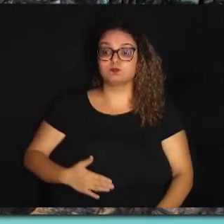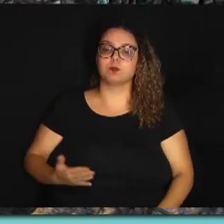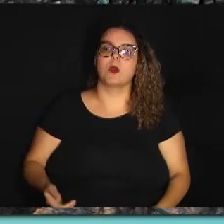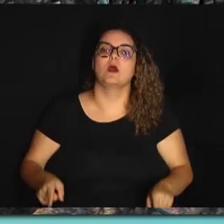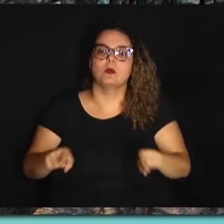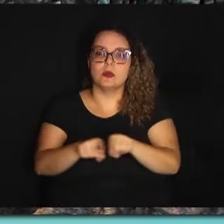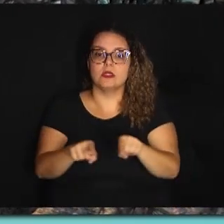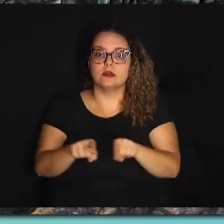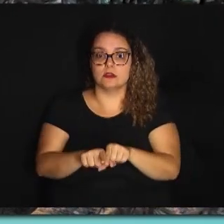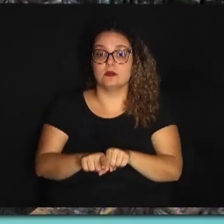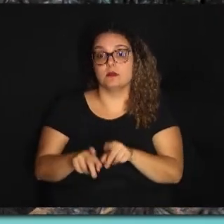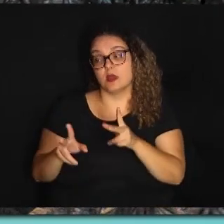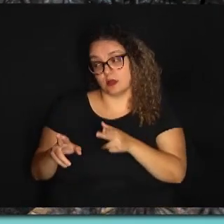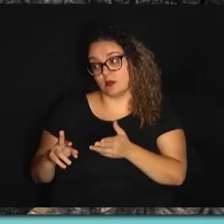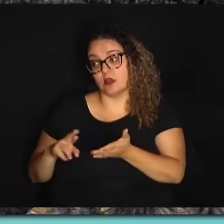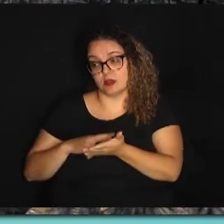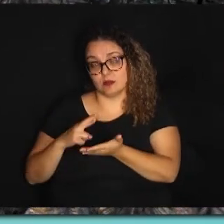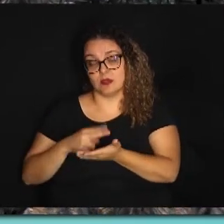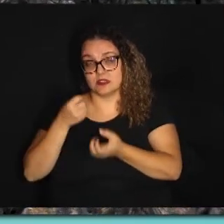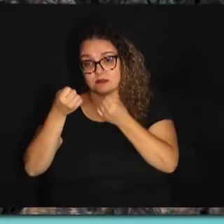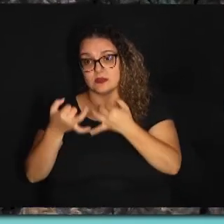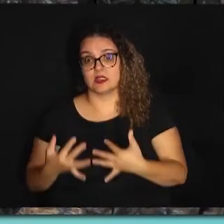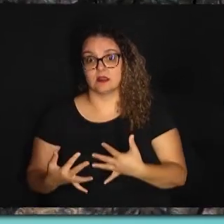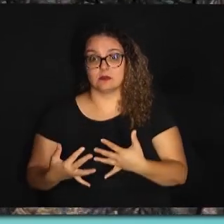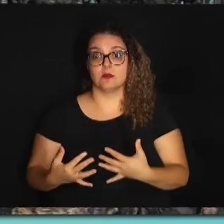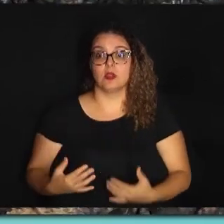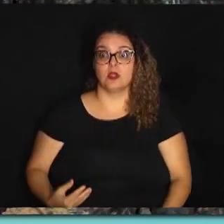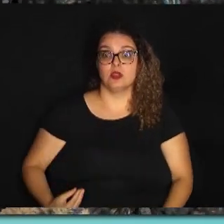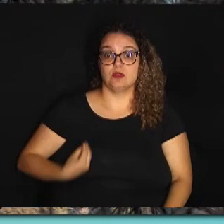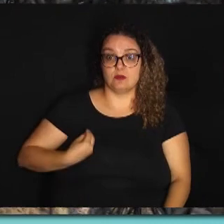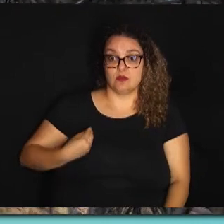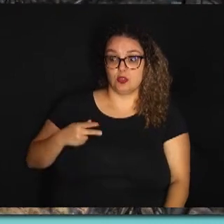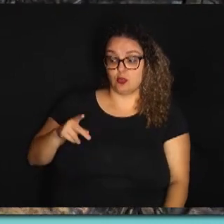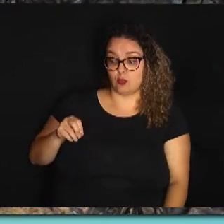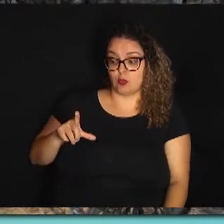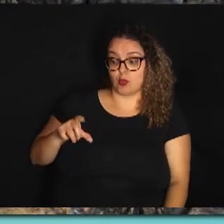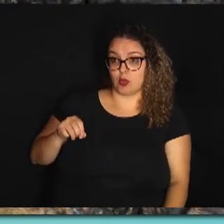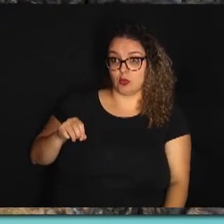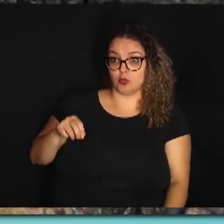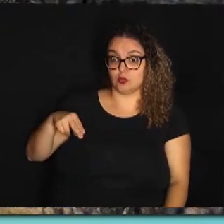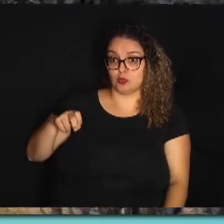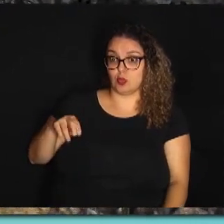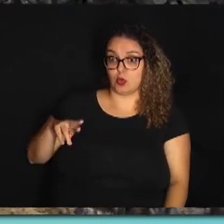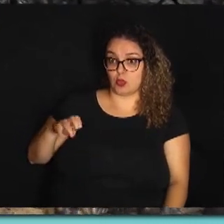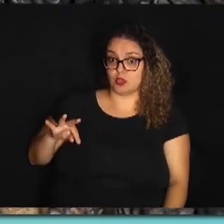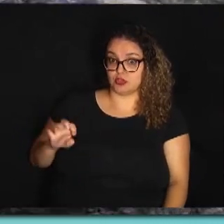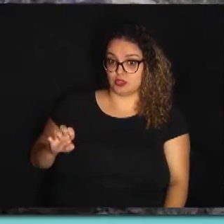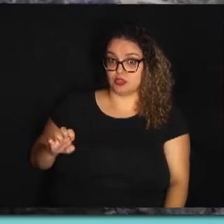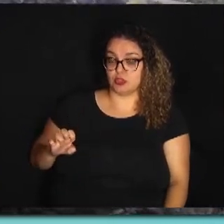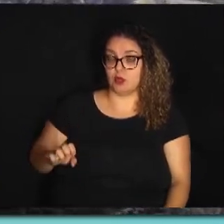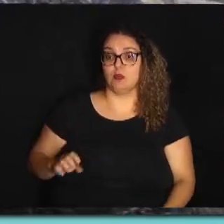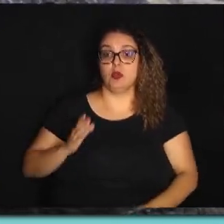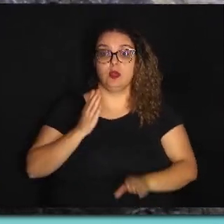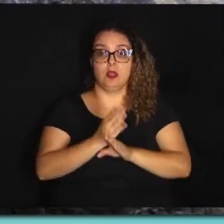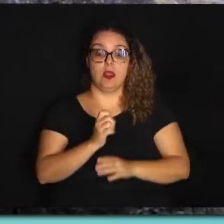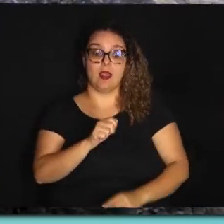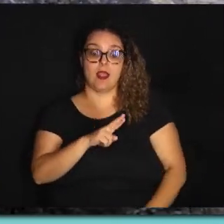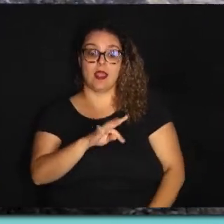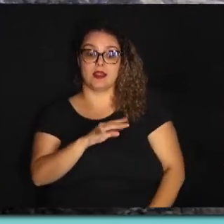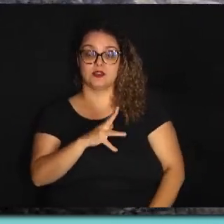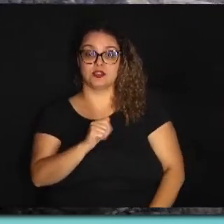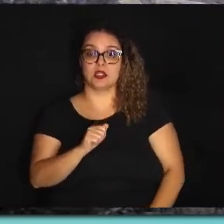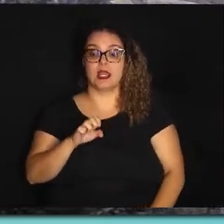se alimentar, como informa também a Animal Diversity Web. Além de habitarem o Polo Norte, elas também podem